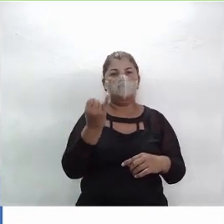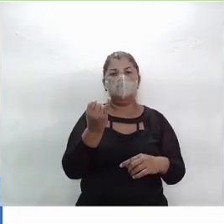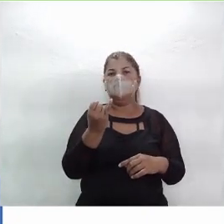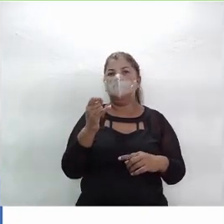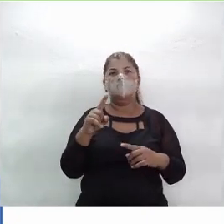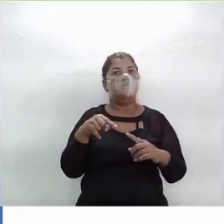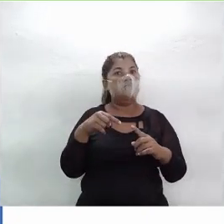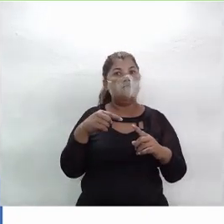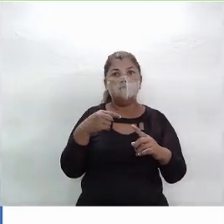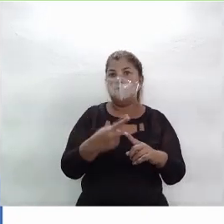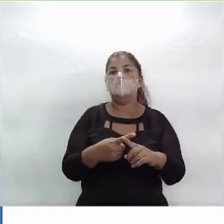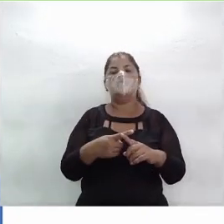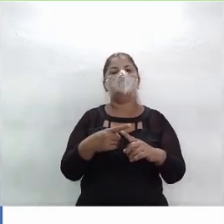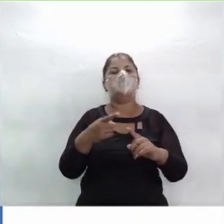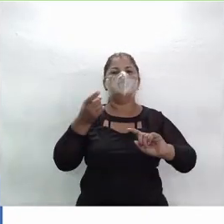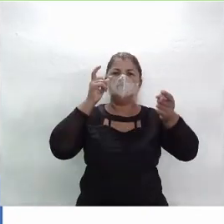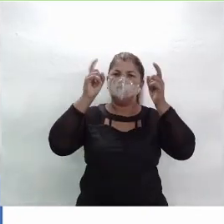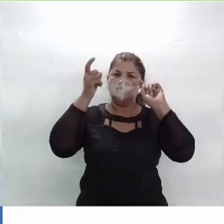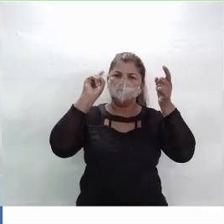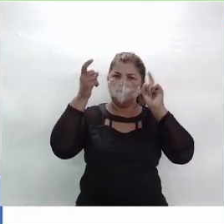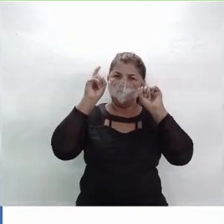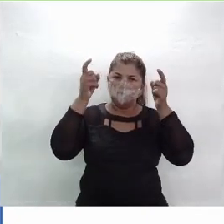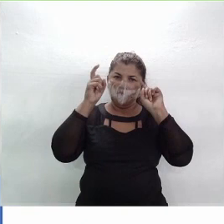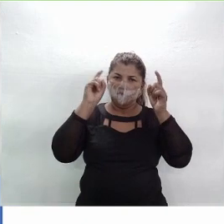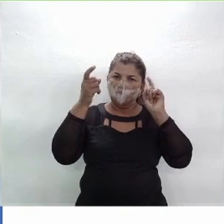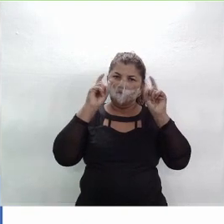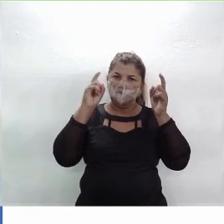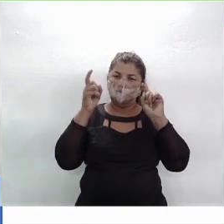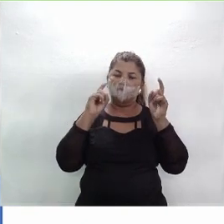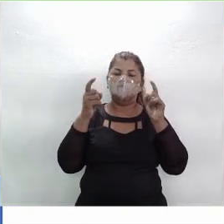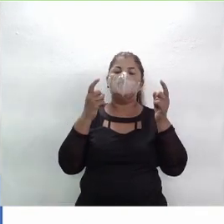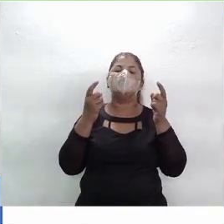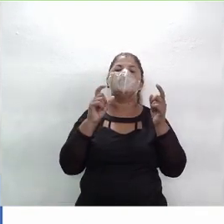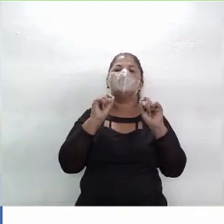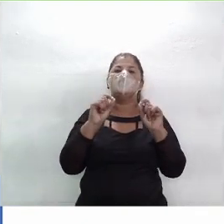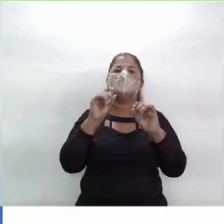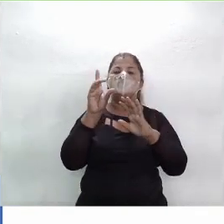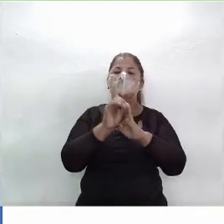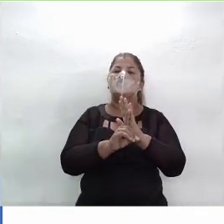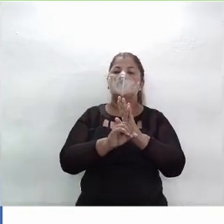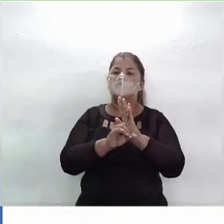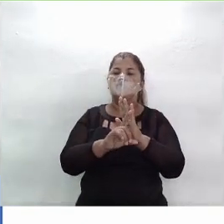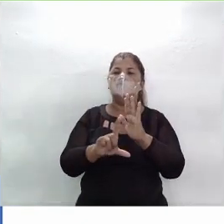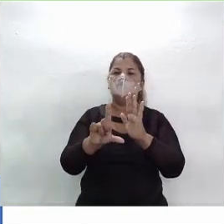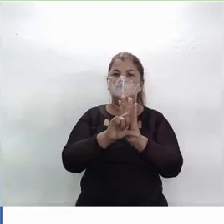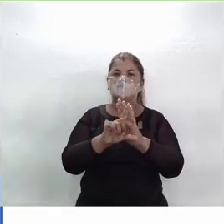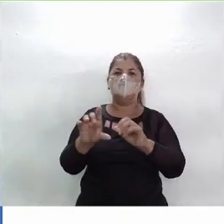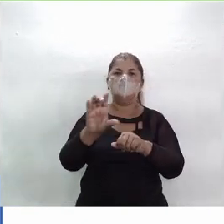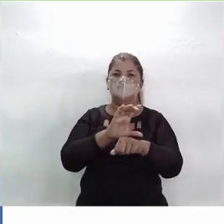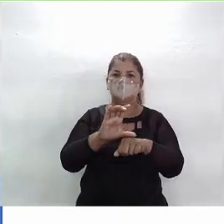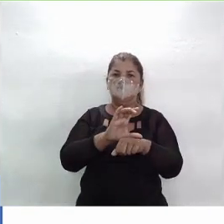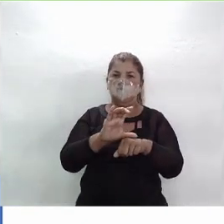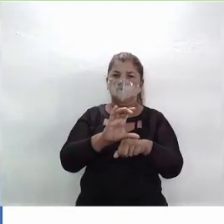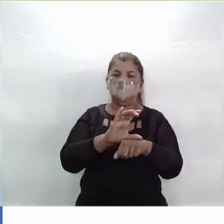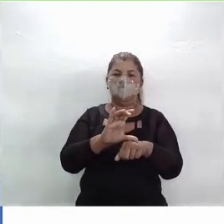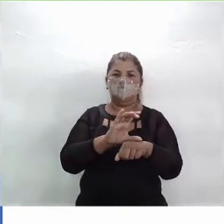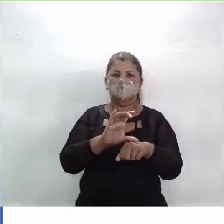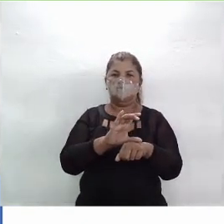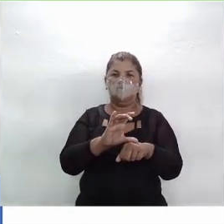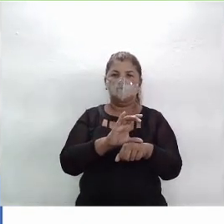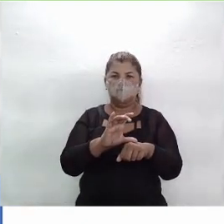mais discutido dentre todos os direitos abarcados pelo Código Civil Brasileiro e